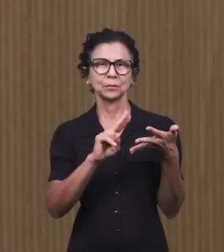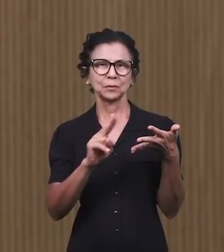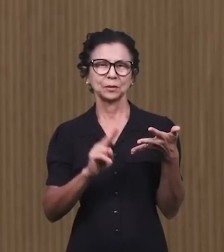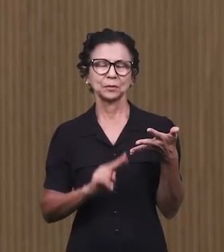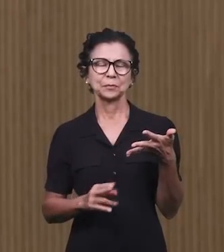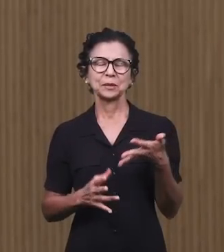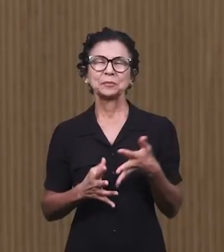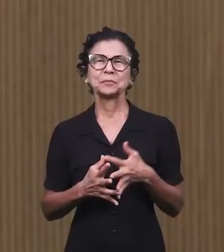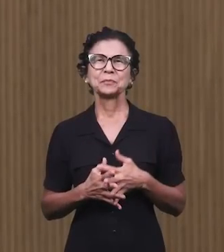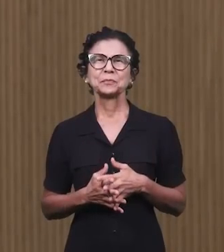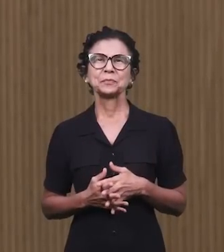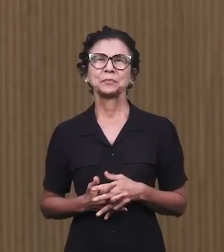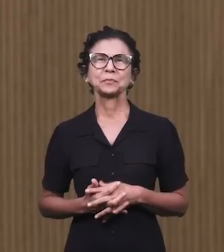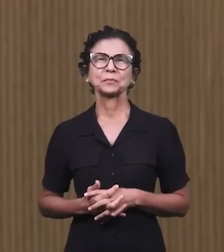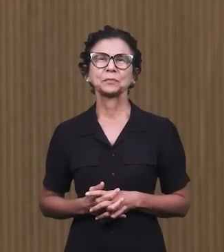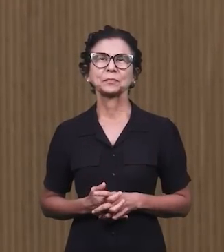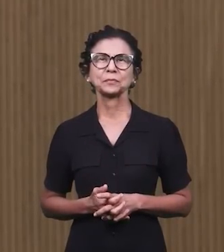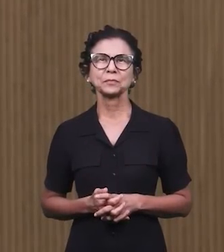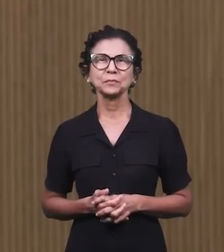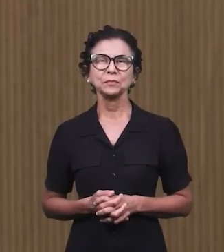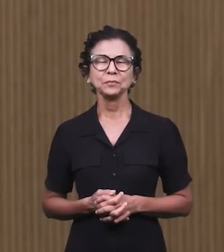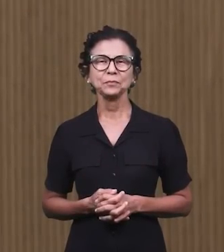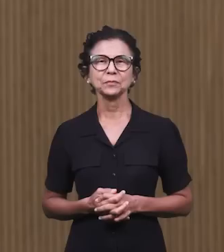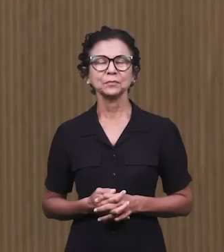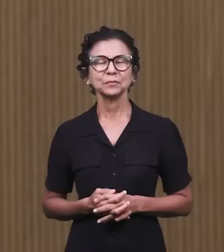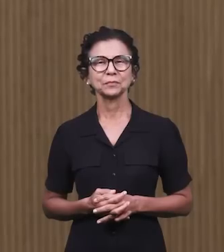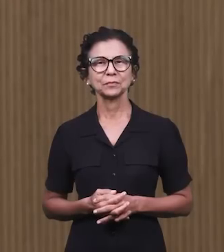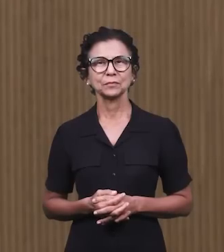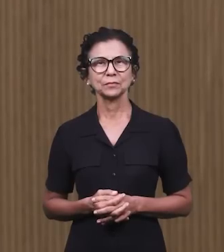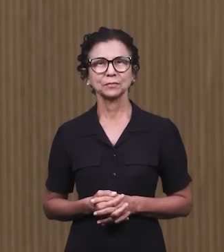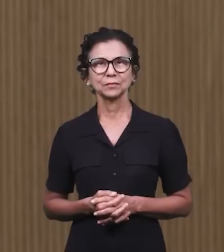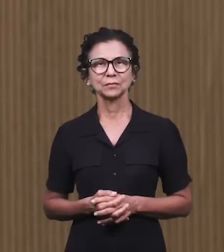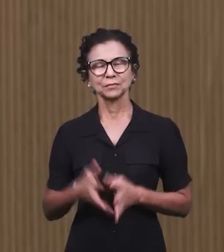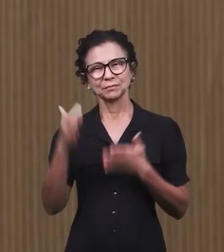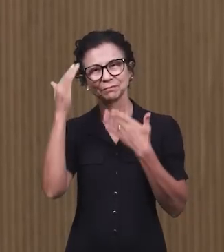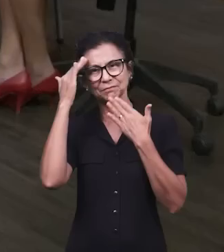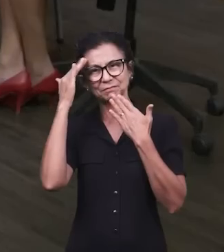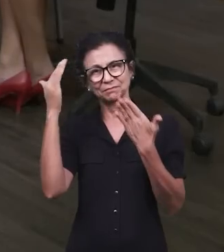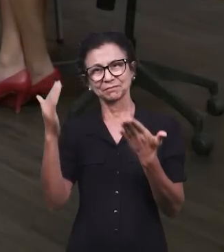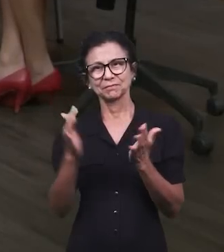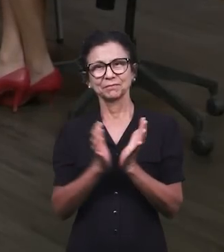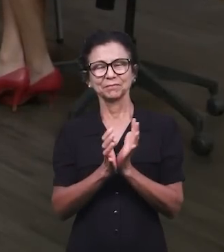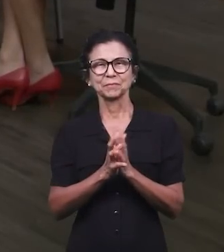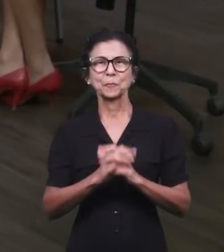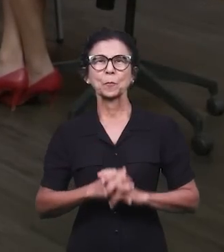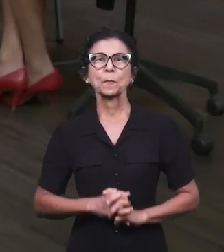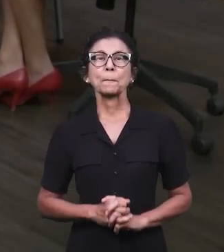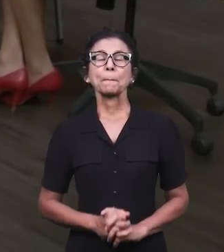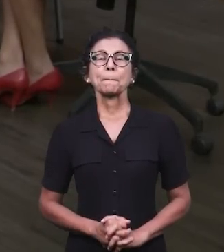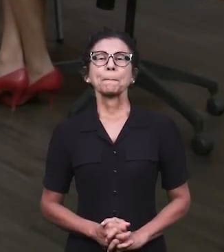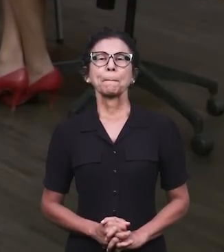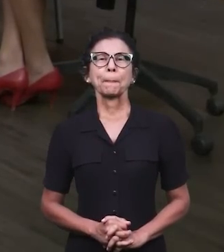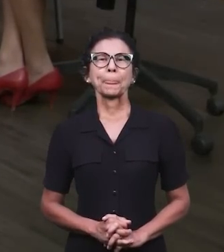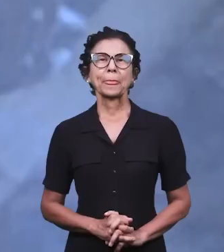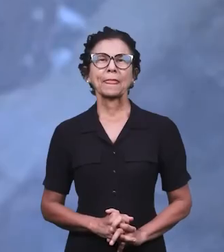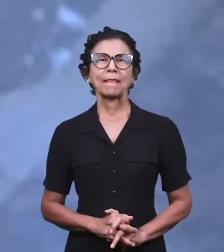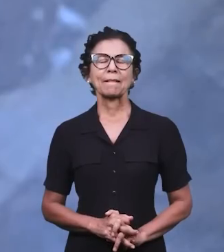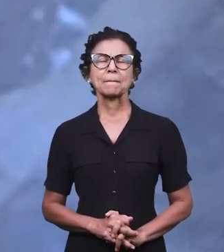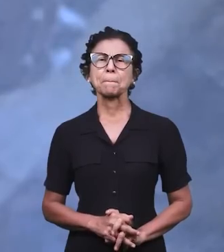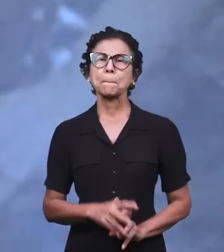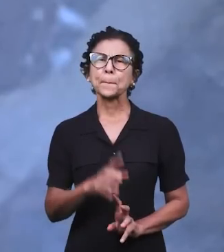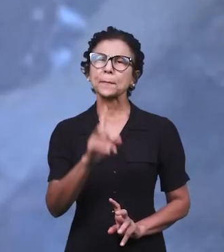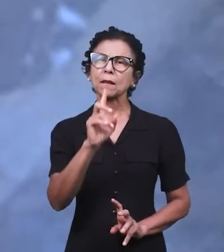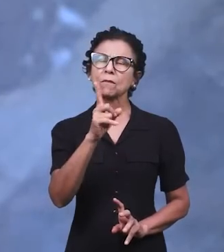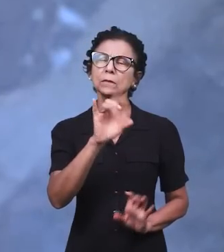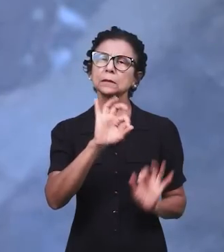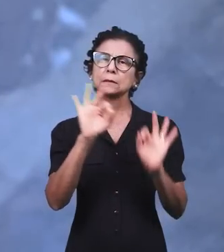produção, Maritza, Karina, Raíssa, Thalisson, Rafael, obrigada. Amém. Olha só, você que